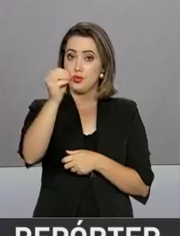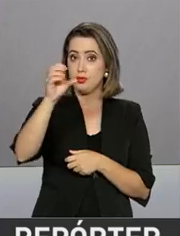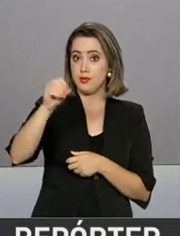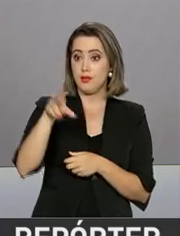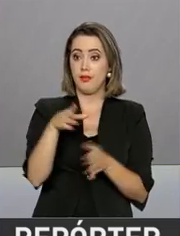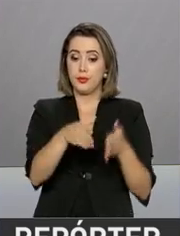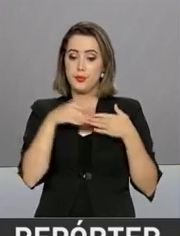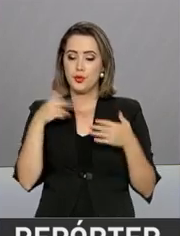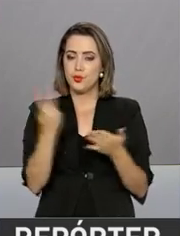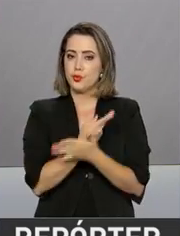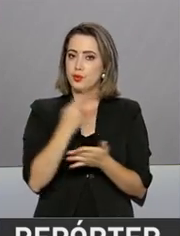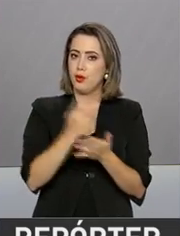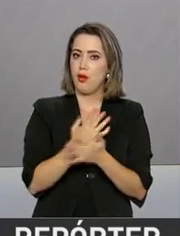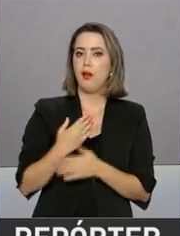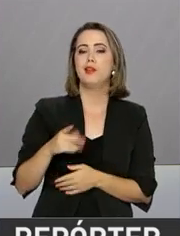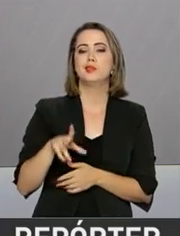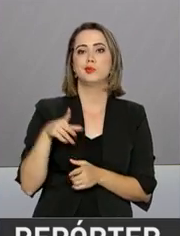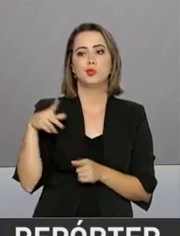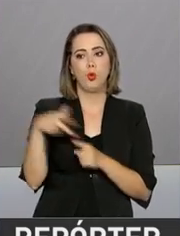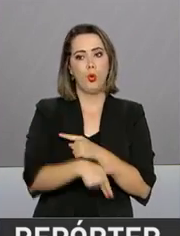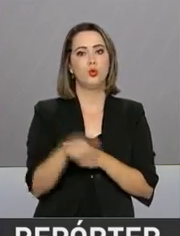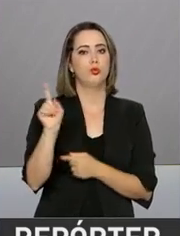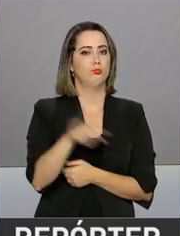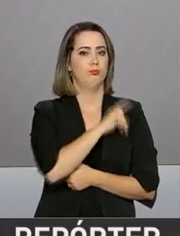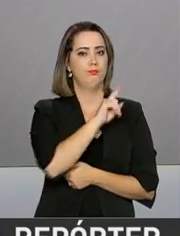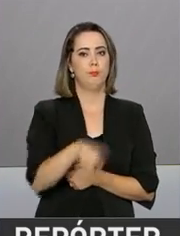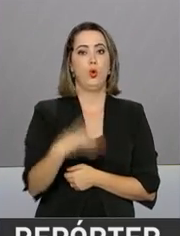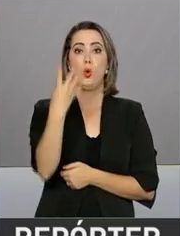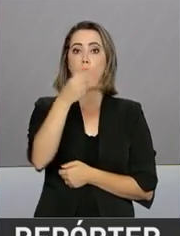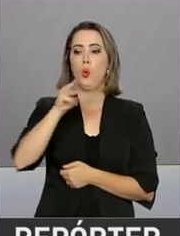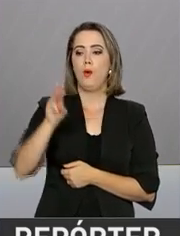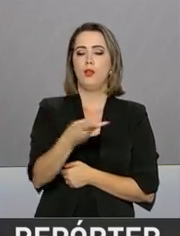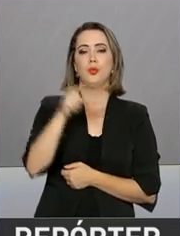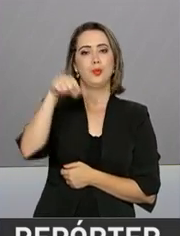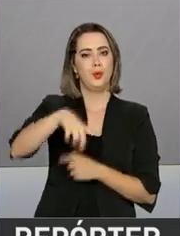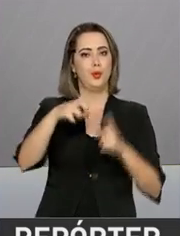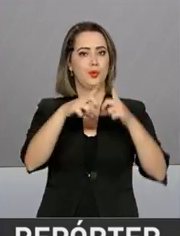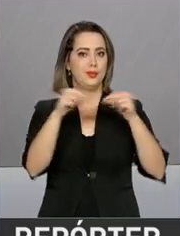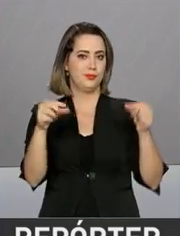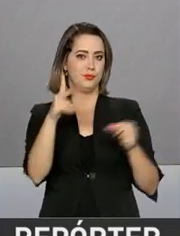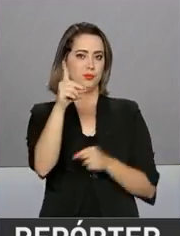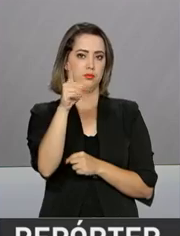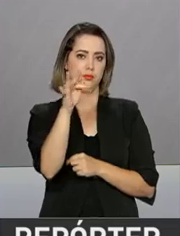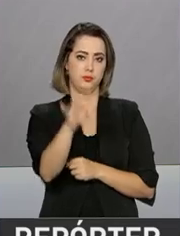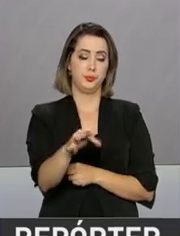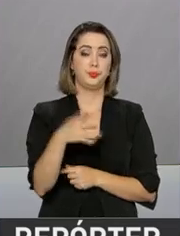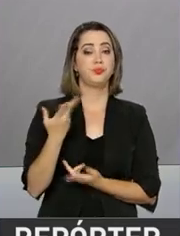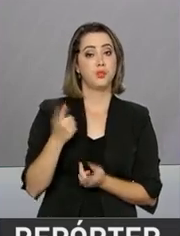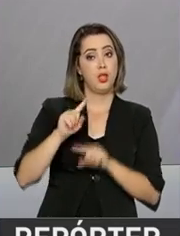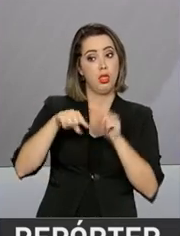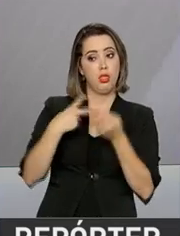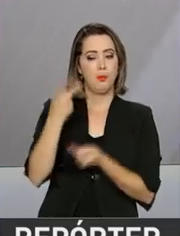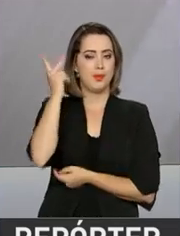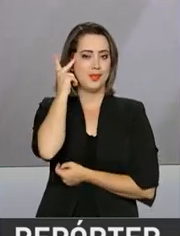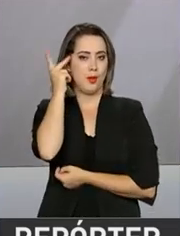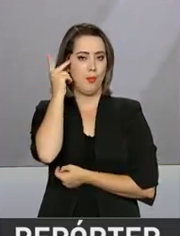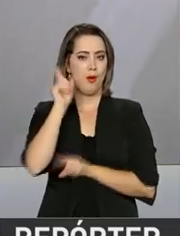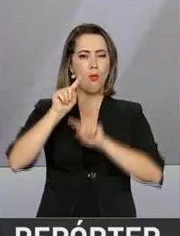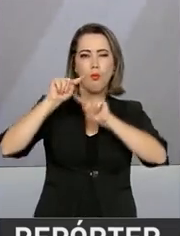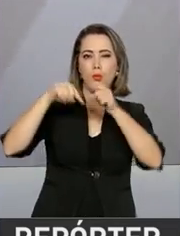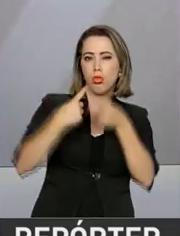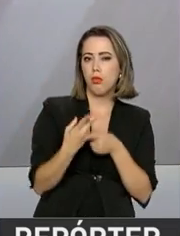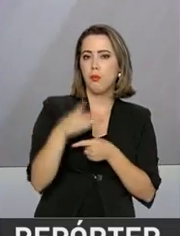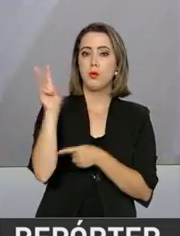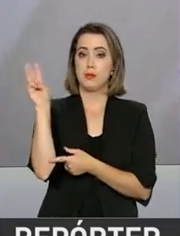reais somente no Distrito Federal. São Paulo é o estado com o maior número de pedidos de seguro-desemprego fraudados, seguidos